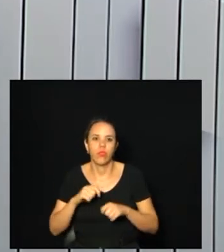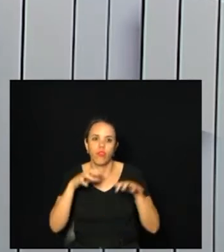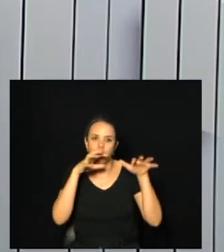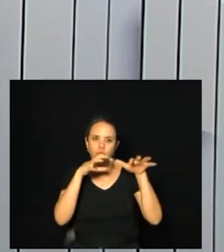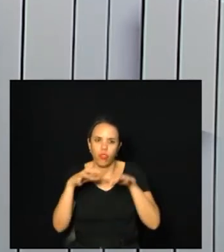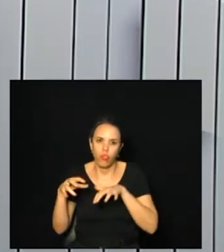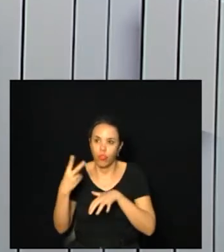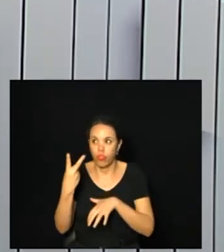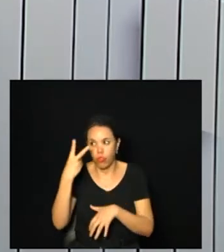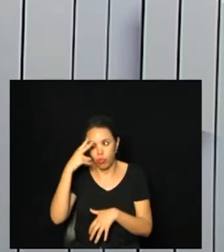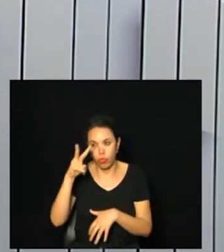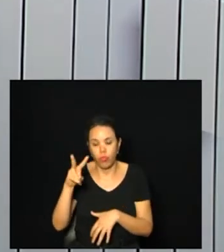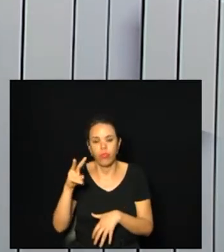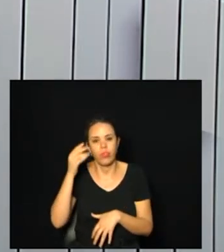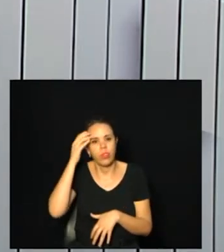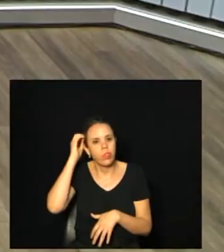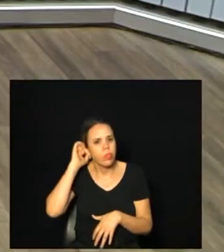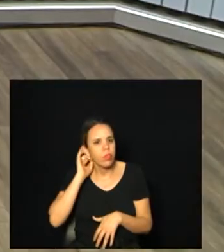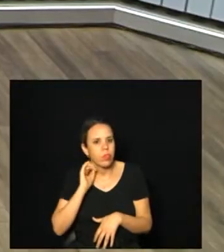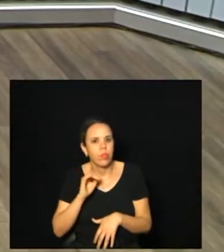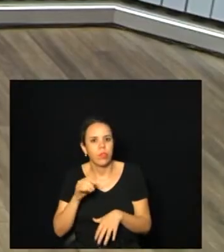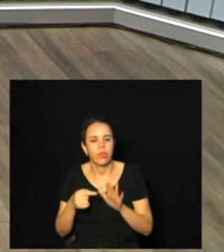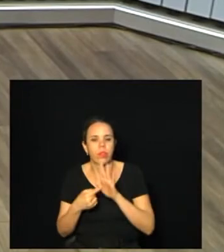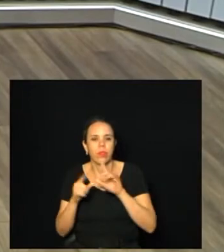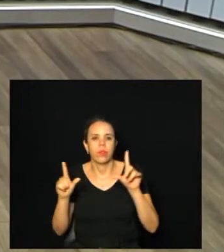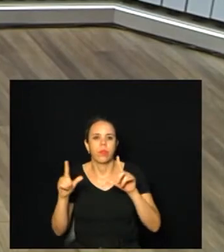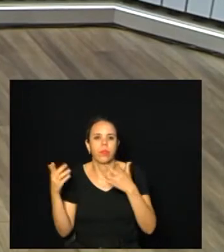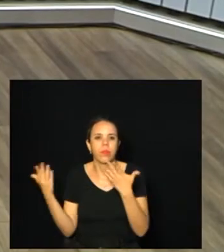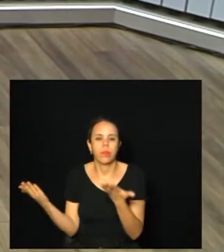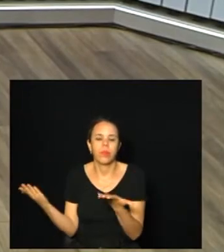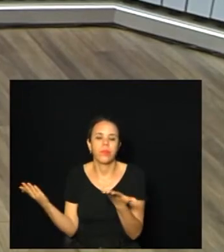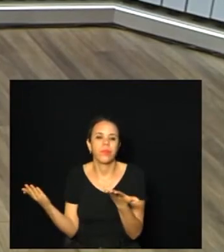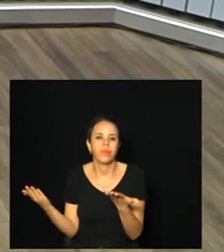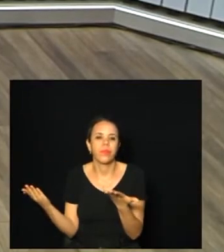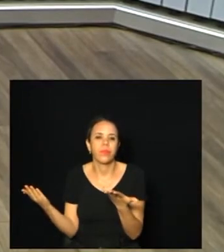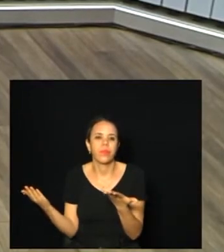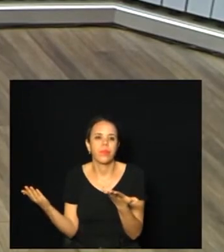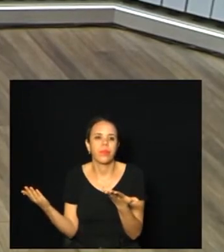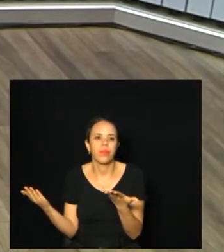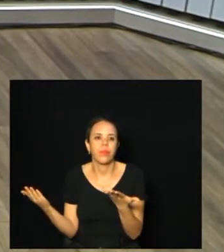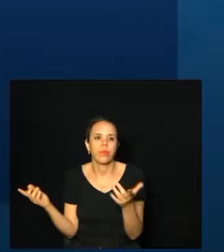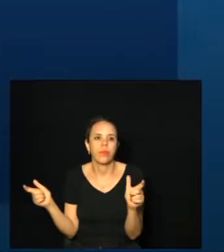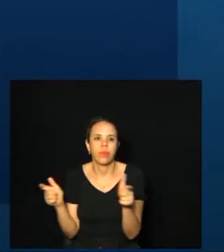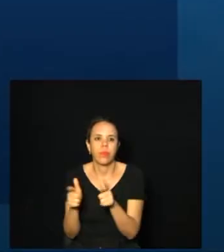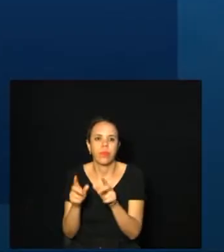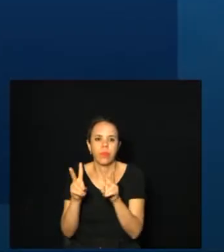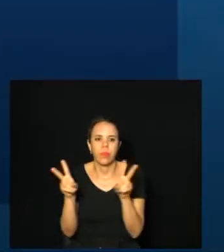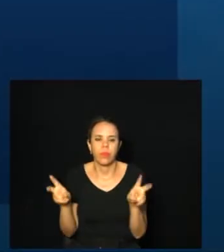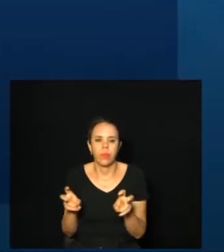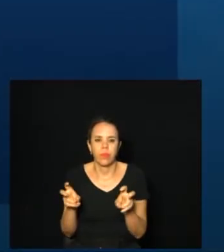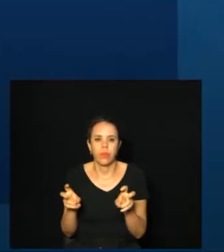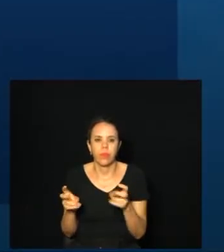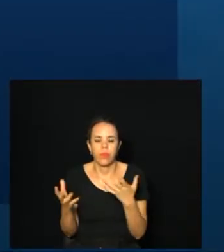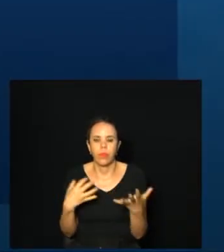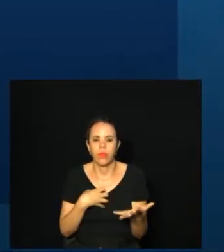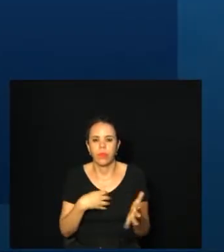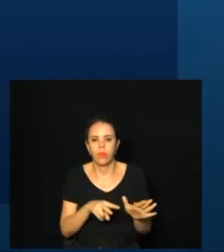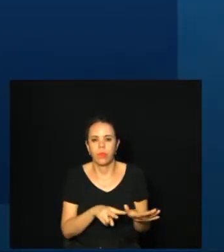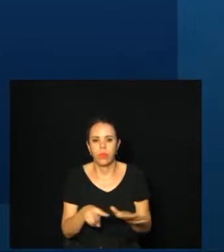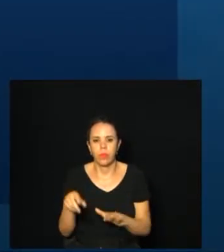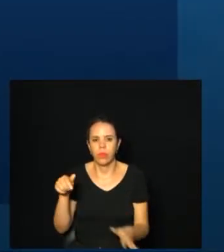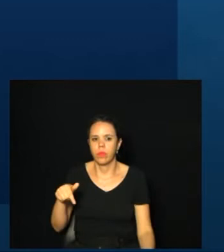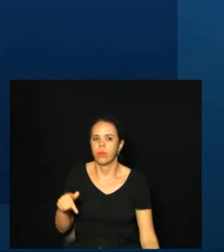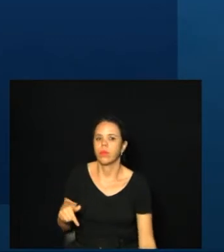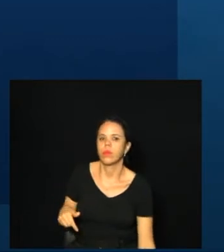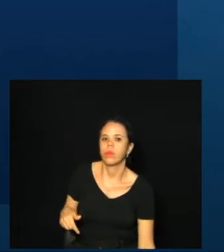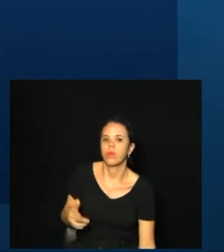chuva para os 2 dias, hein? Já estão aqui na minha tela as temperaturas e elas caem em relação ao que a gente sentiu durante esta semana,